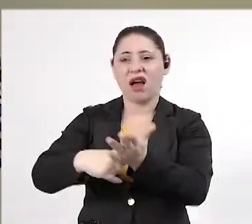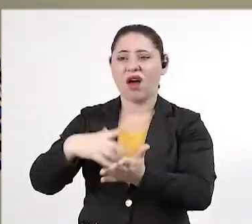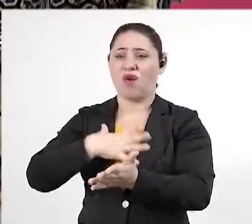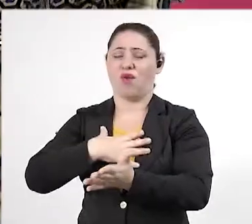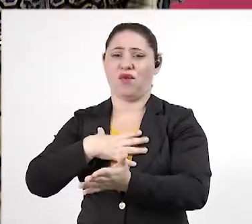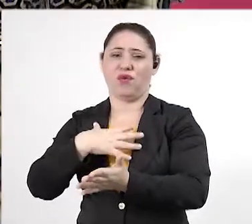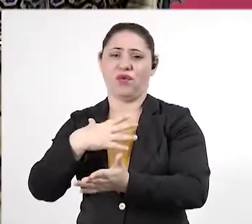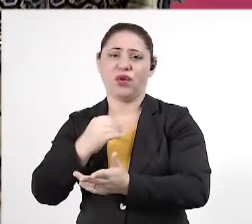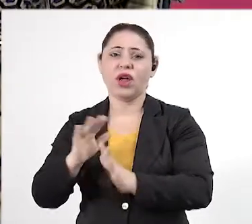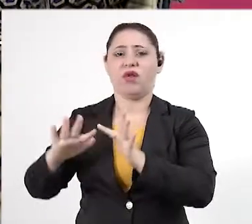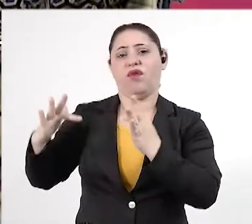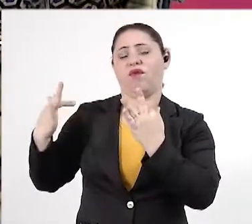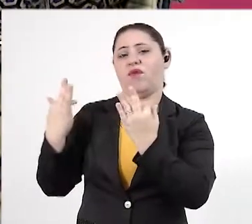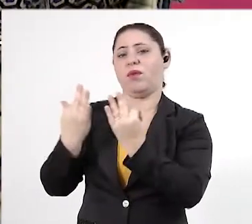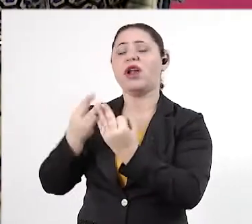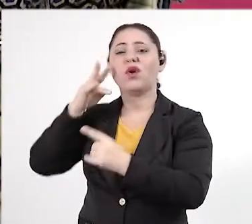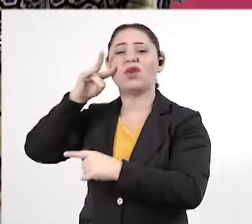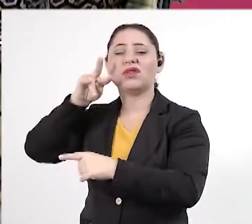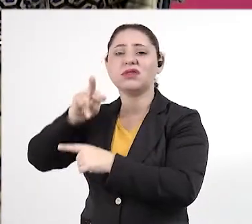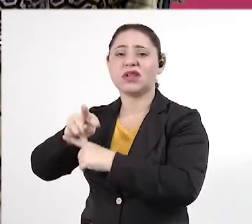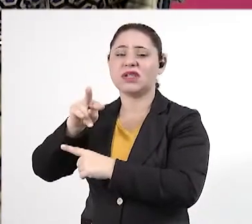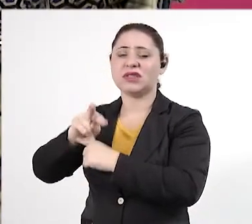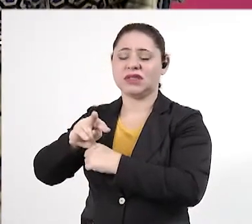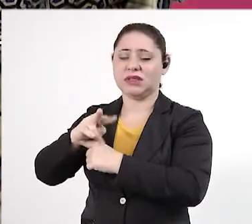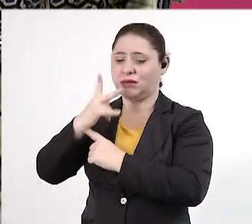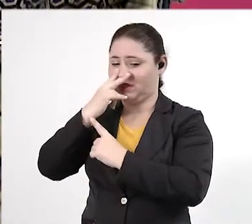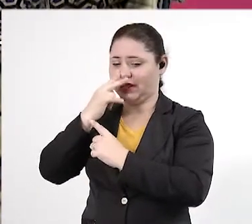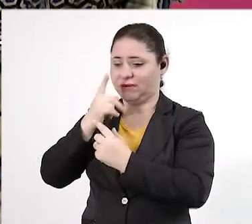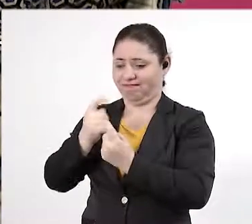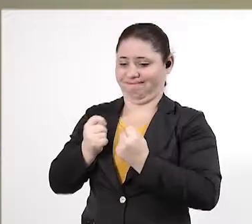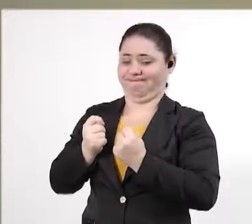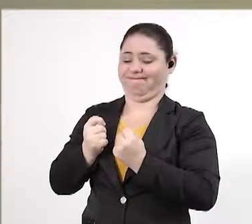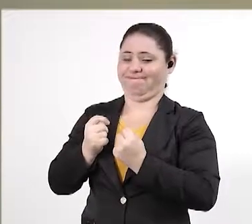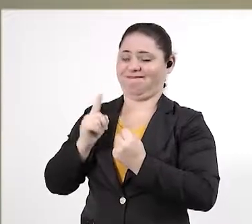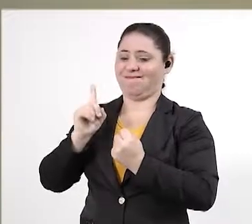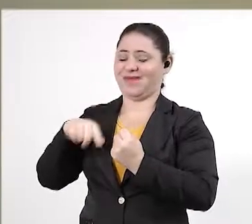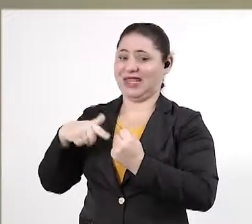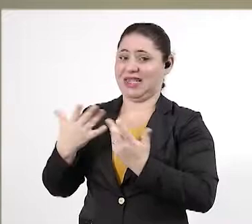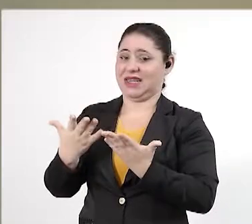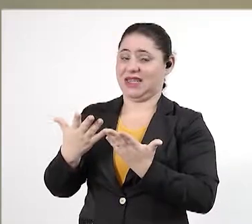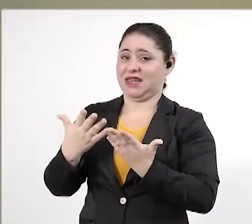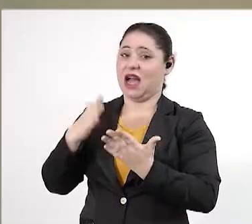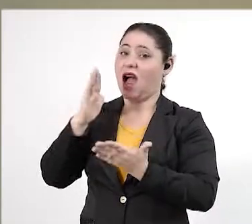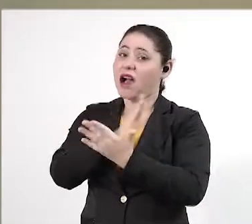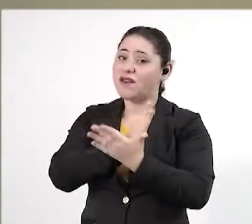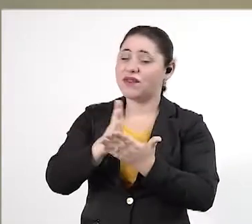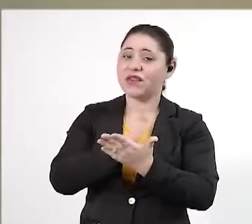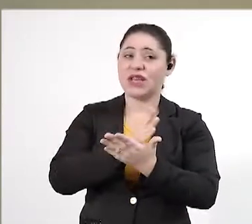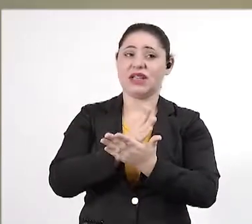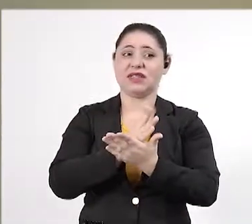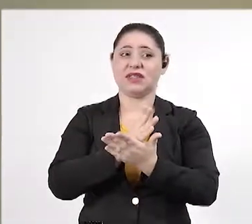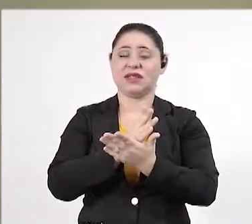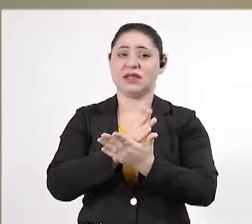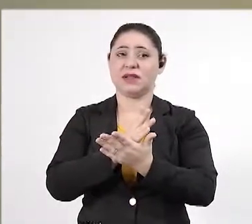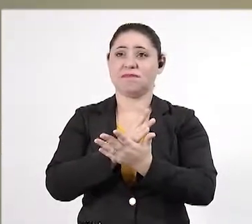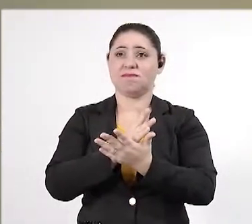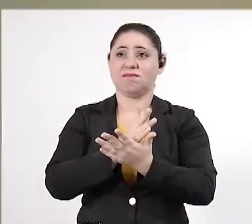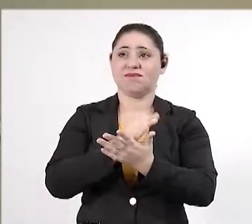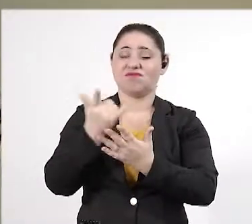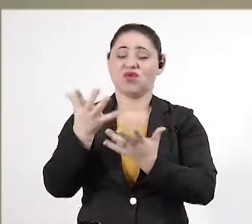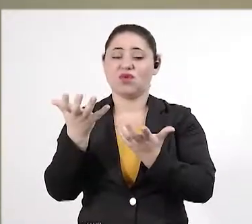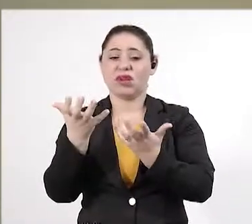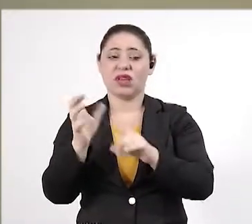compromissos com filhos, com família, elas se seguram mais. Então a mulher às vezes deixa de concorrer a